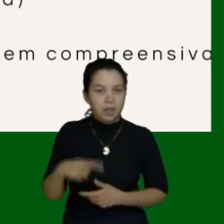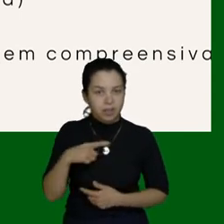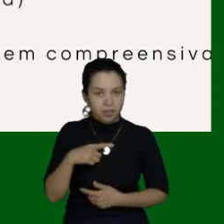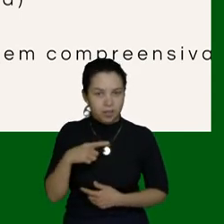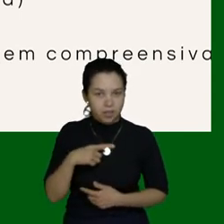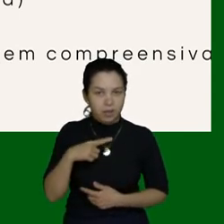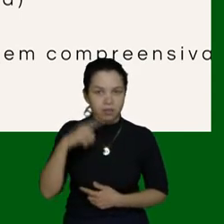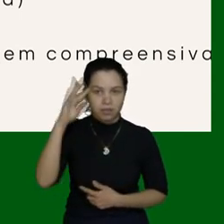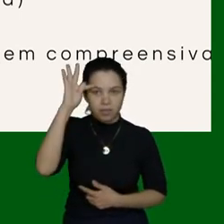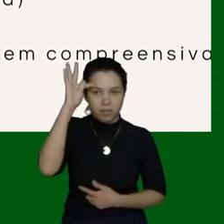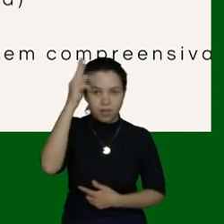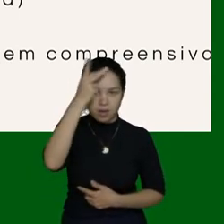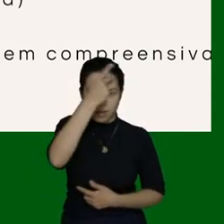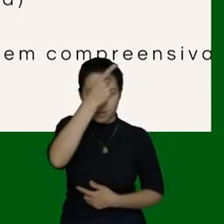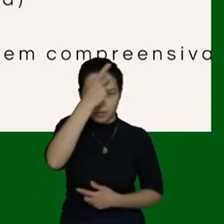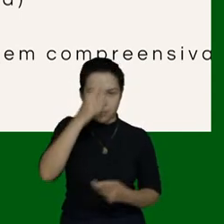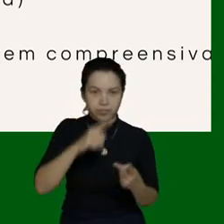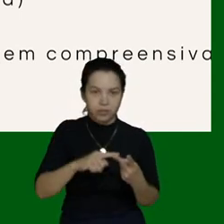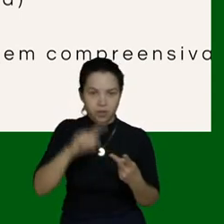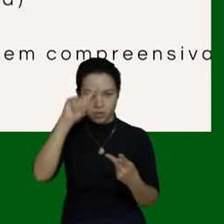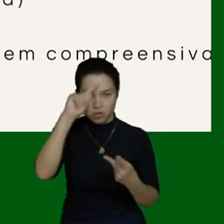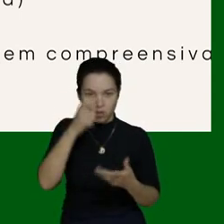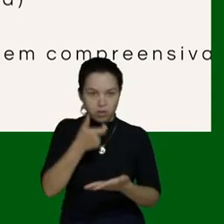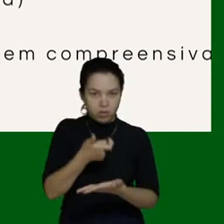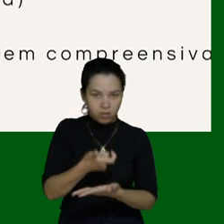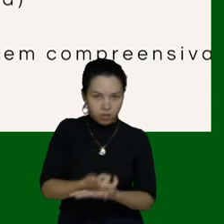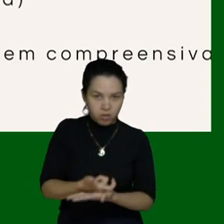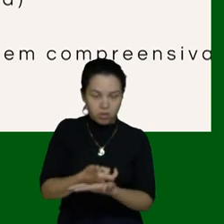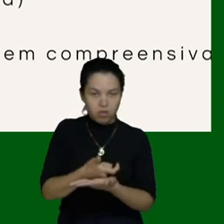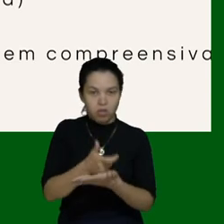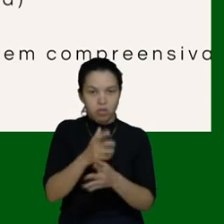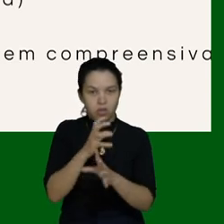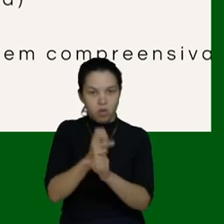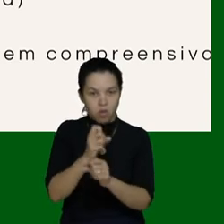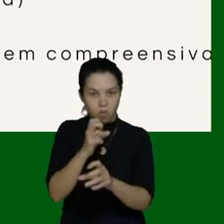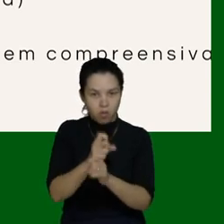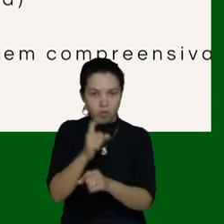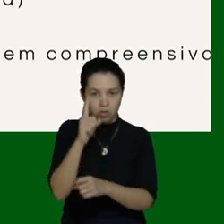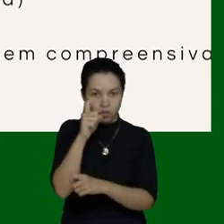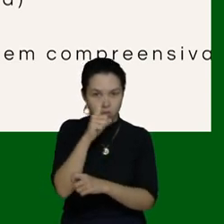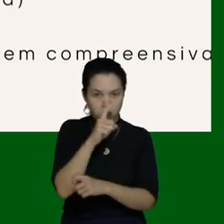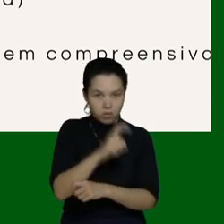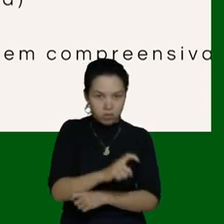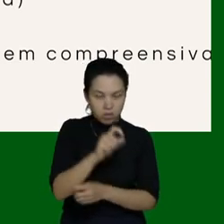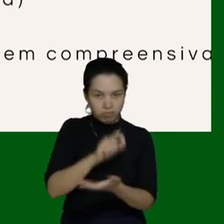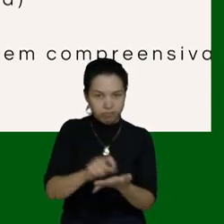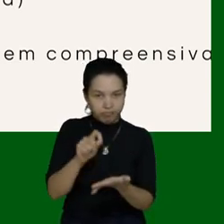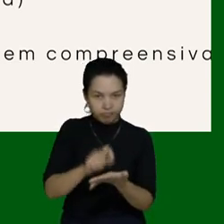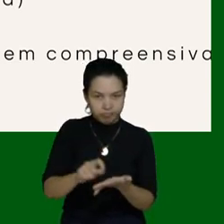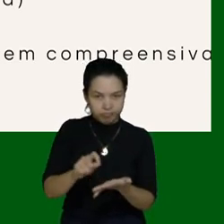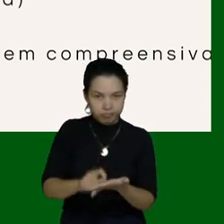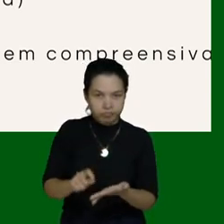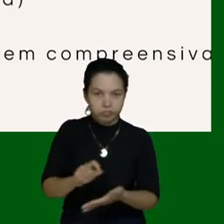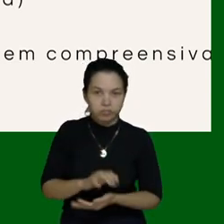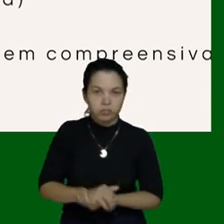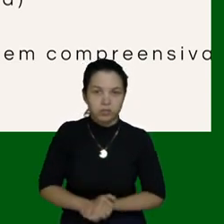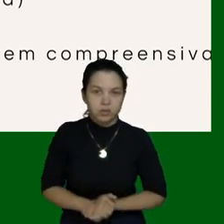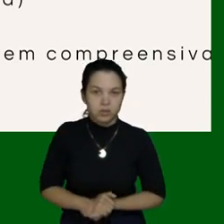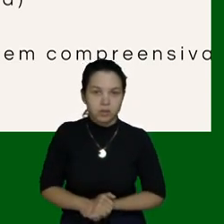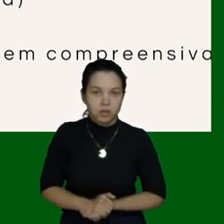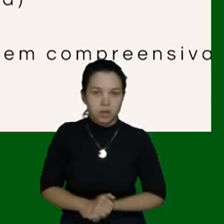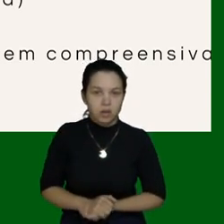a dislexia descalca disgrafia e disortografia e também a suspeita do